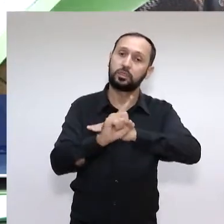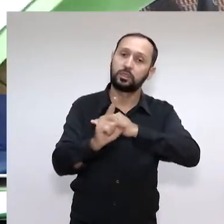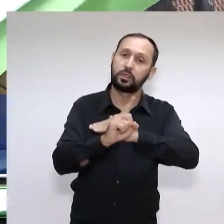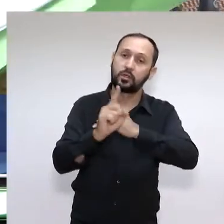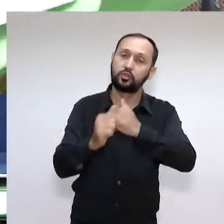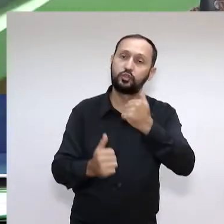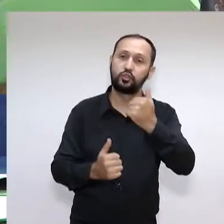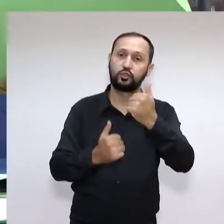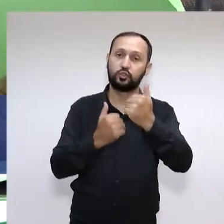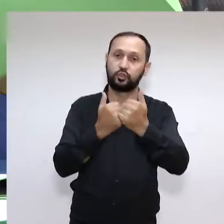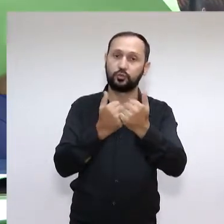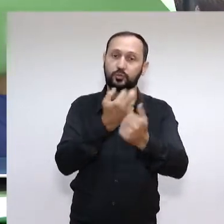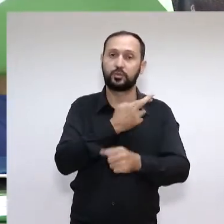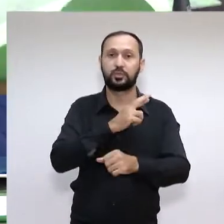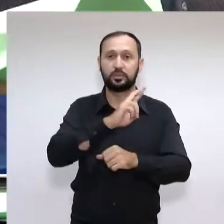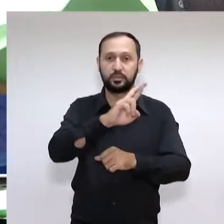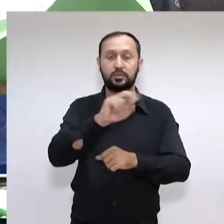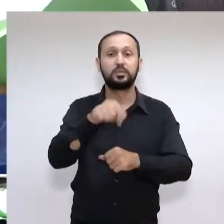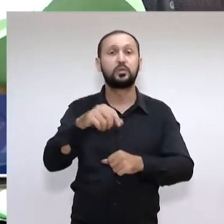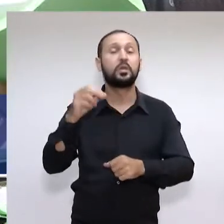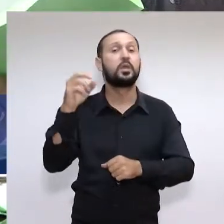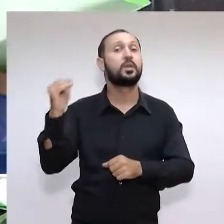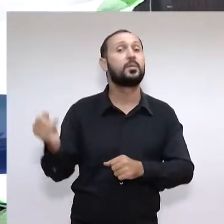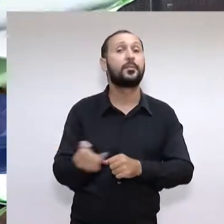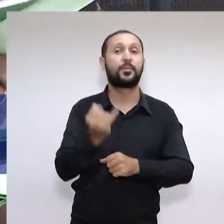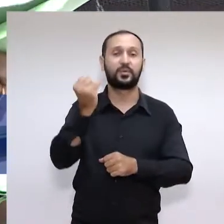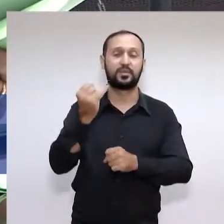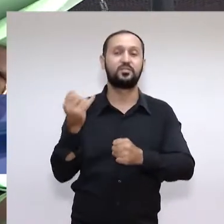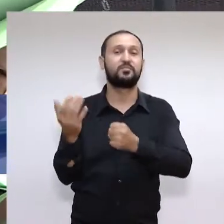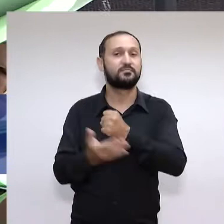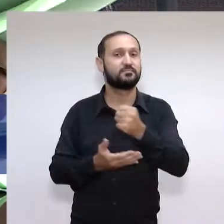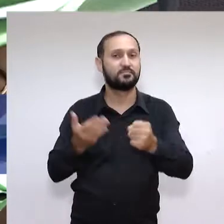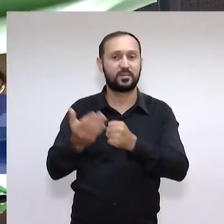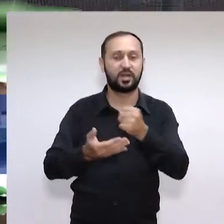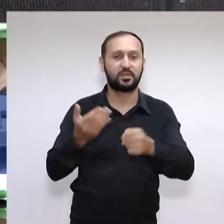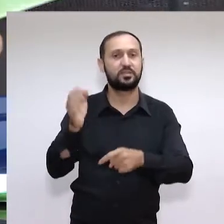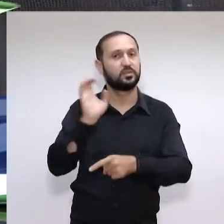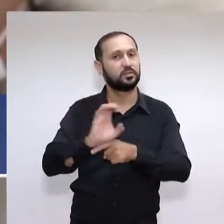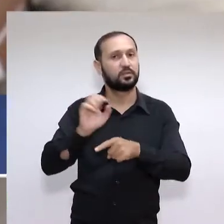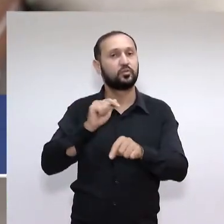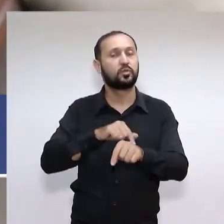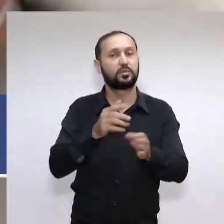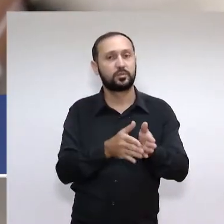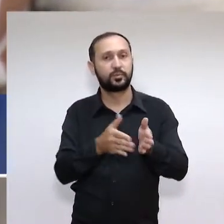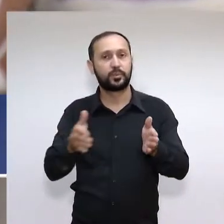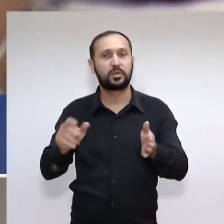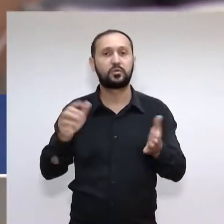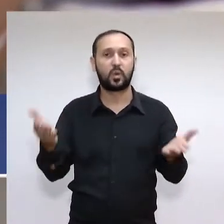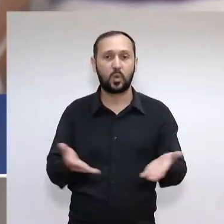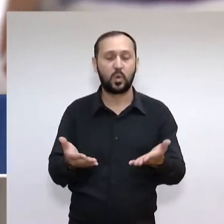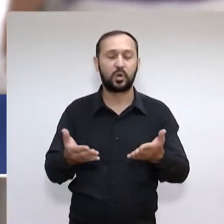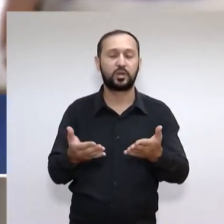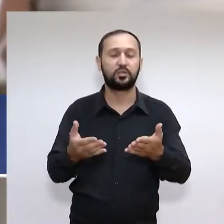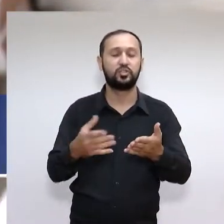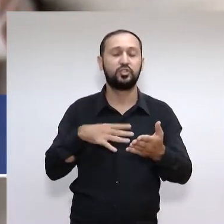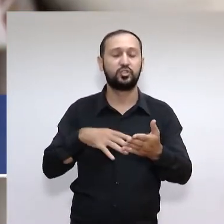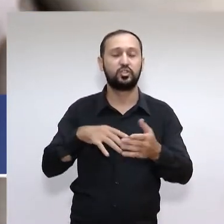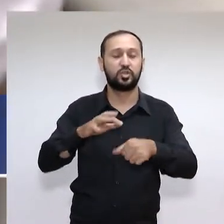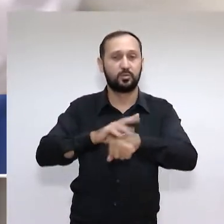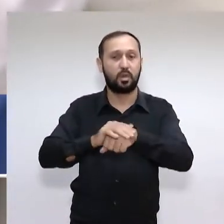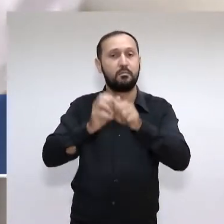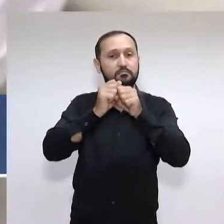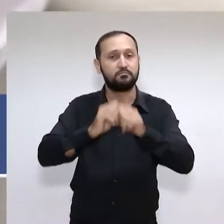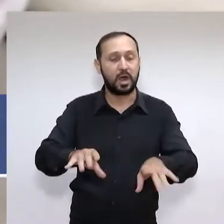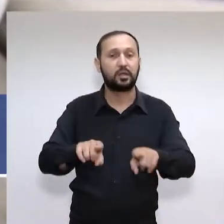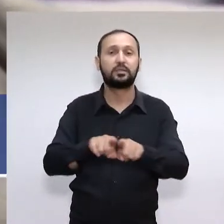religiosas dentro e fora dos templos como essenciais no Estado, não apenas neste período de